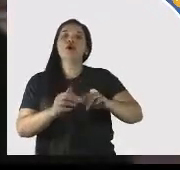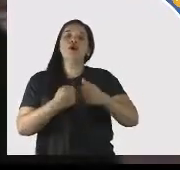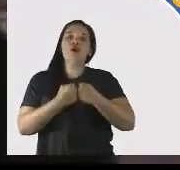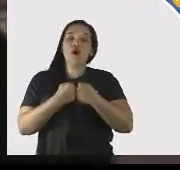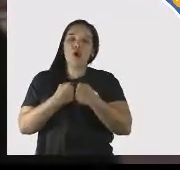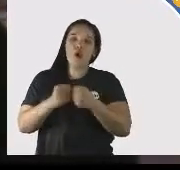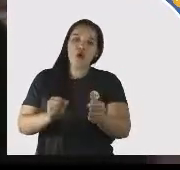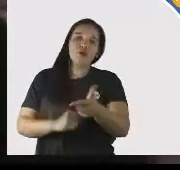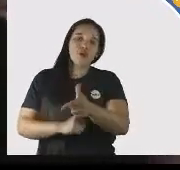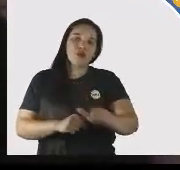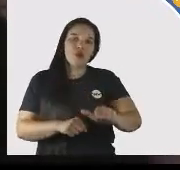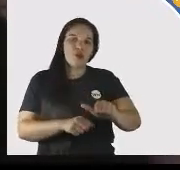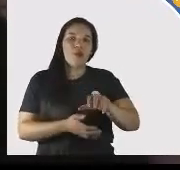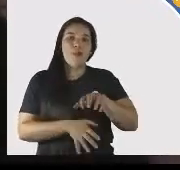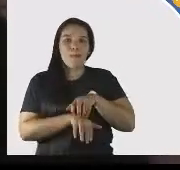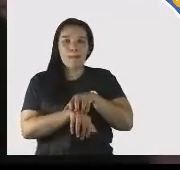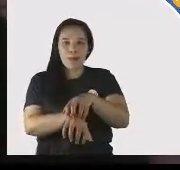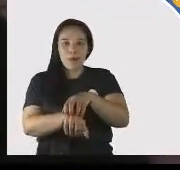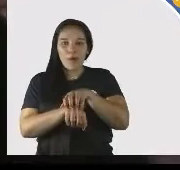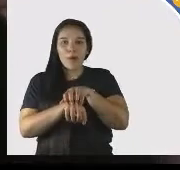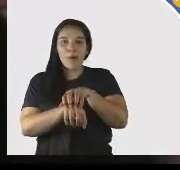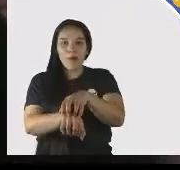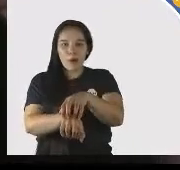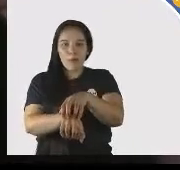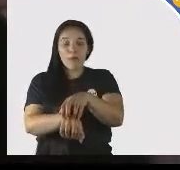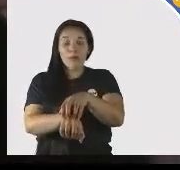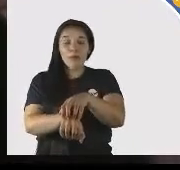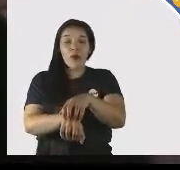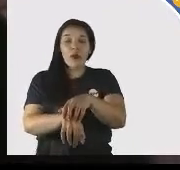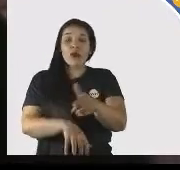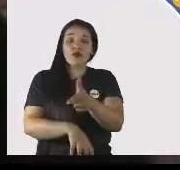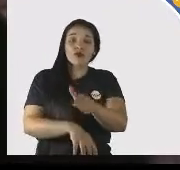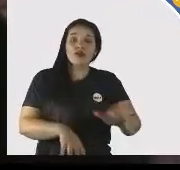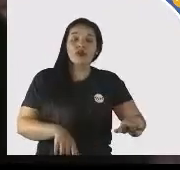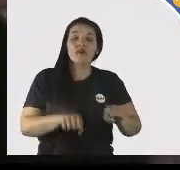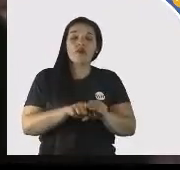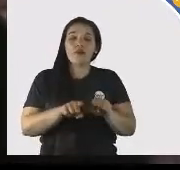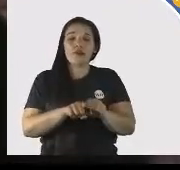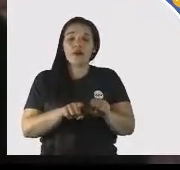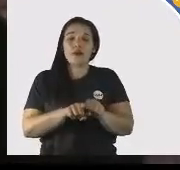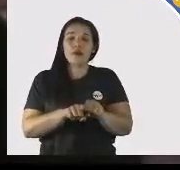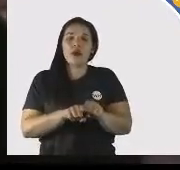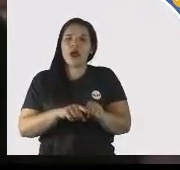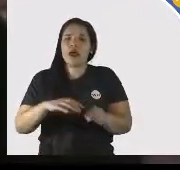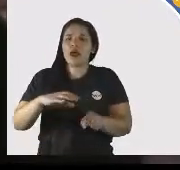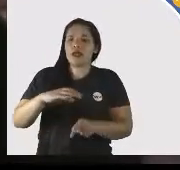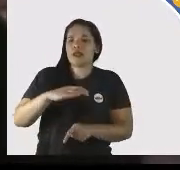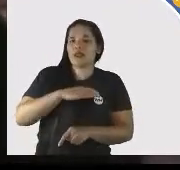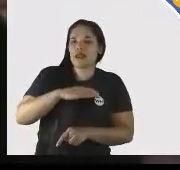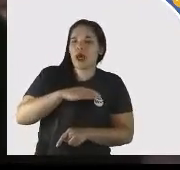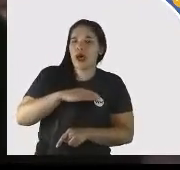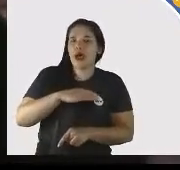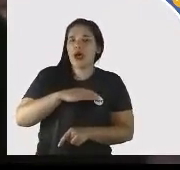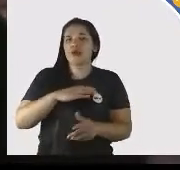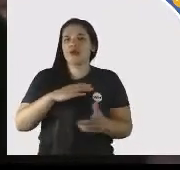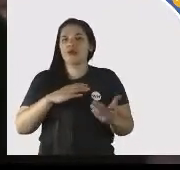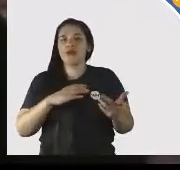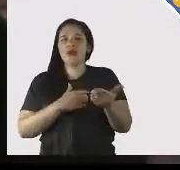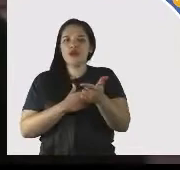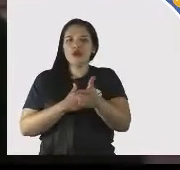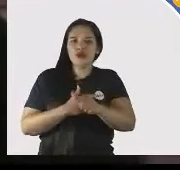nós temos a retomada do segmento de Urbana este ano nós temos as A